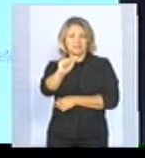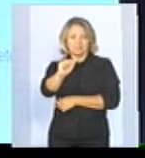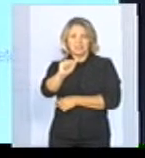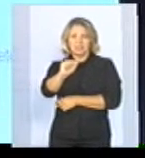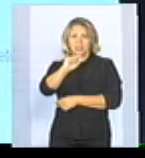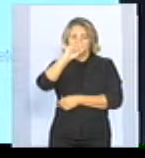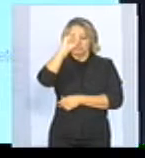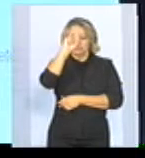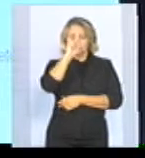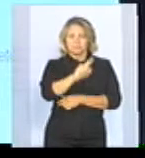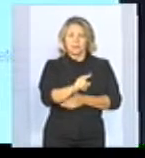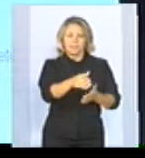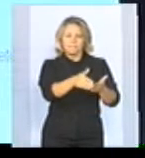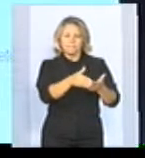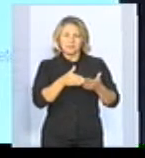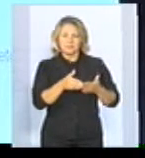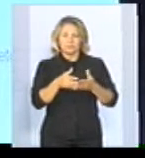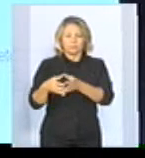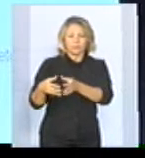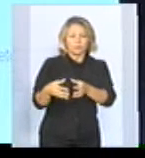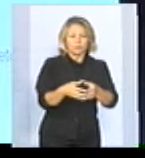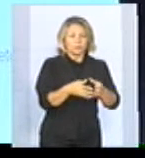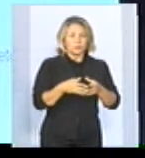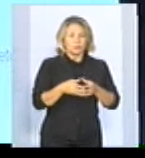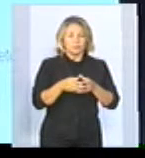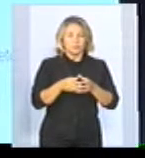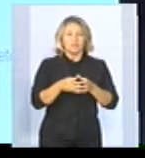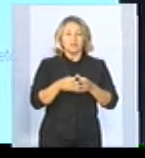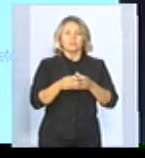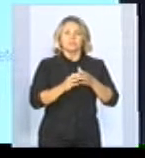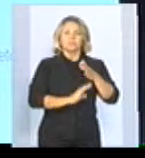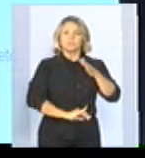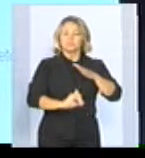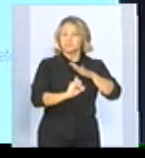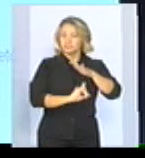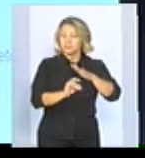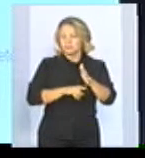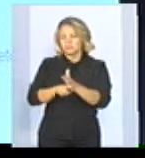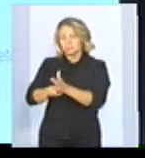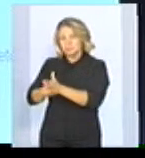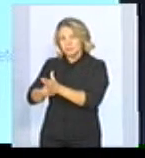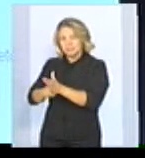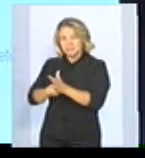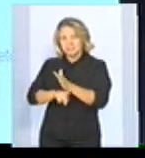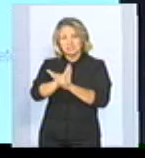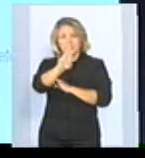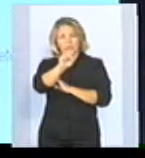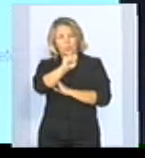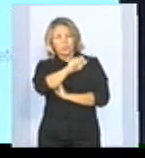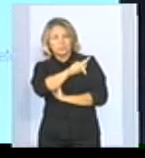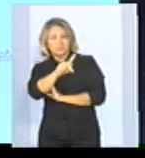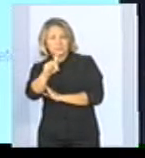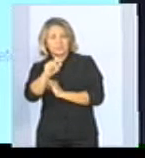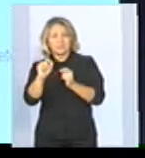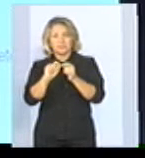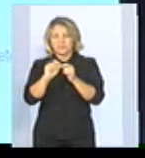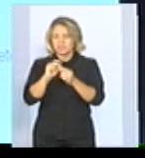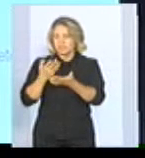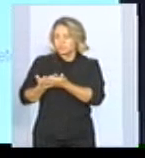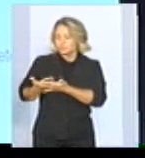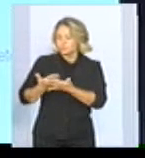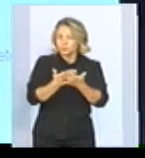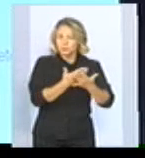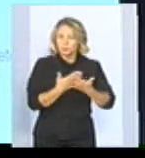encomendou a fundação de Instituto de Pesquisas econômicas a FIP na USP que fizesse um estudo